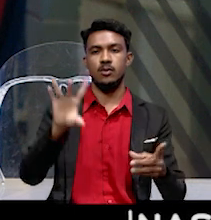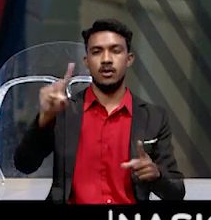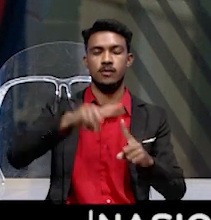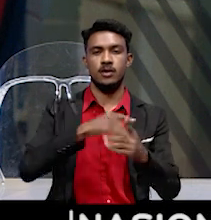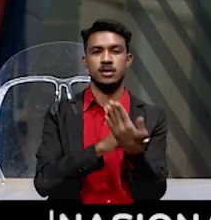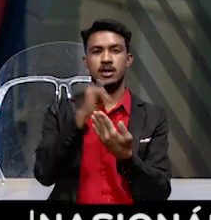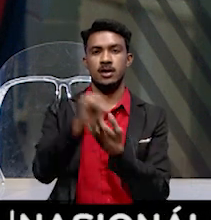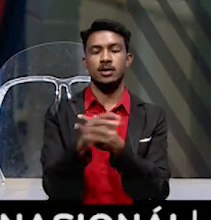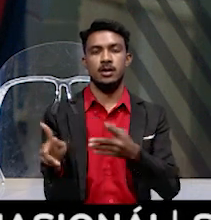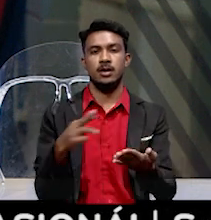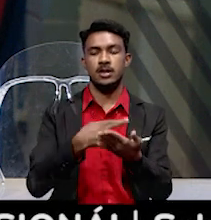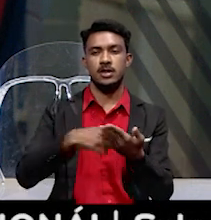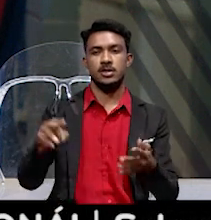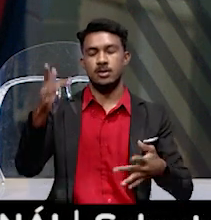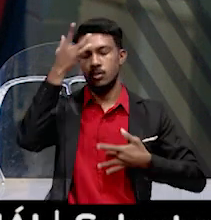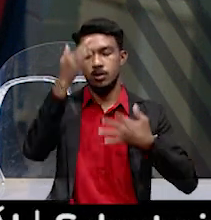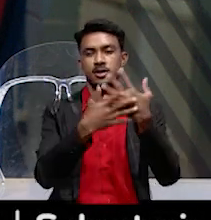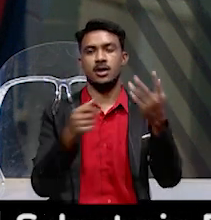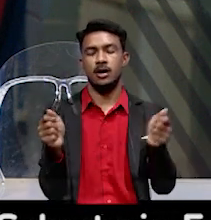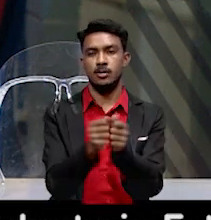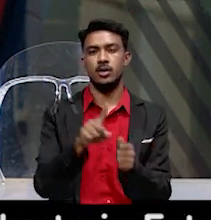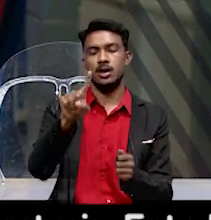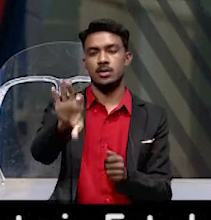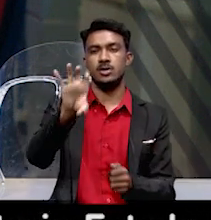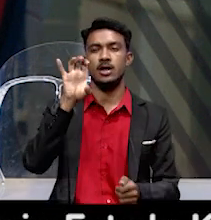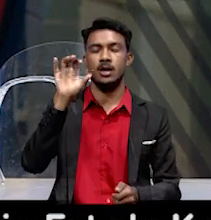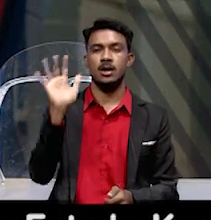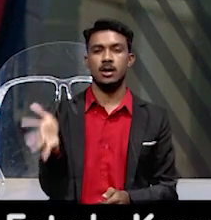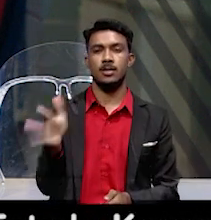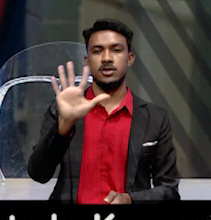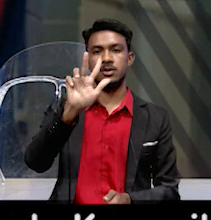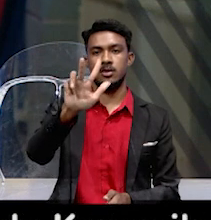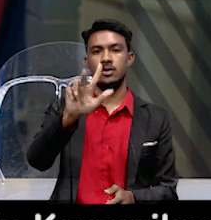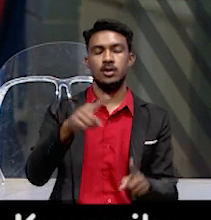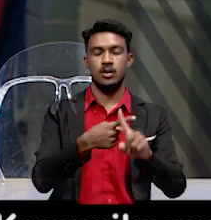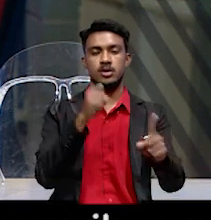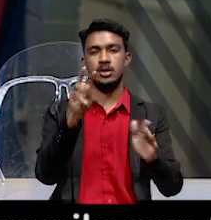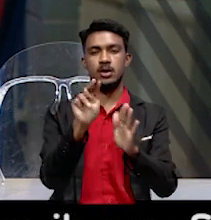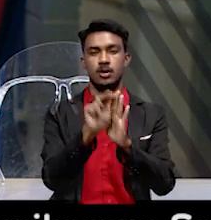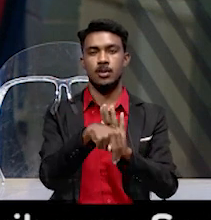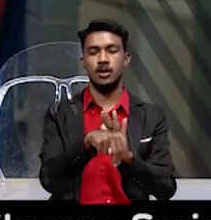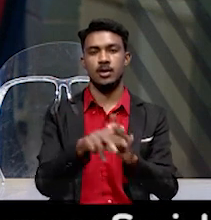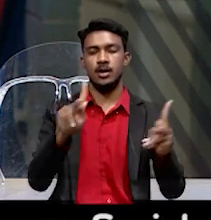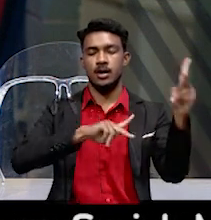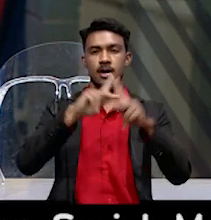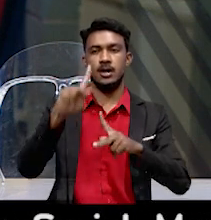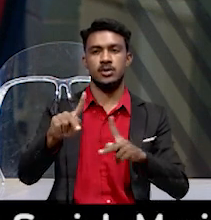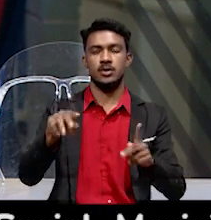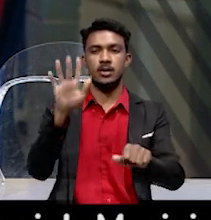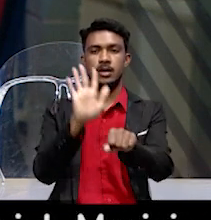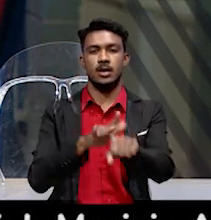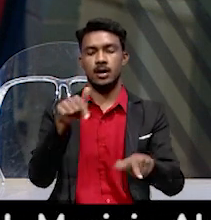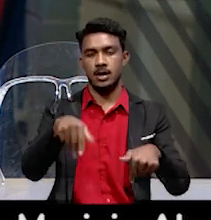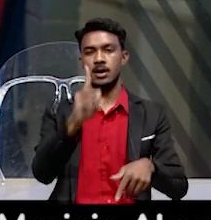Resiste a caso dengue, a mutu, atos ida lima nulo recintolo. Os número, né? Maioria caso de teta e radili, o